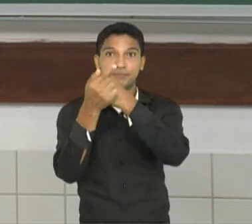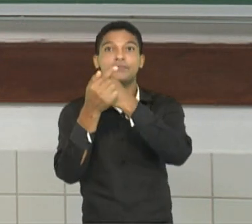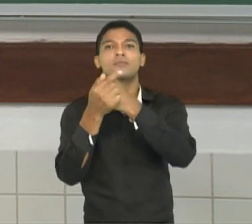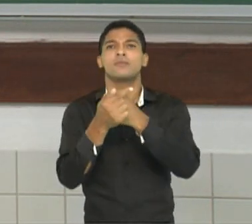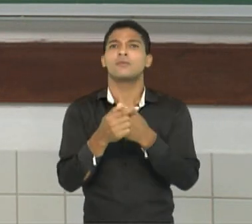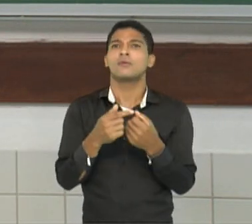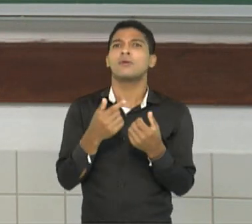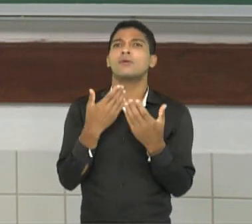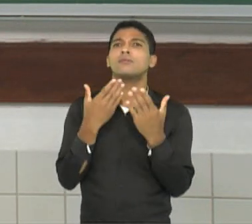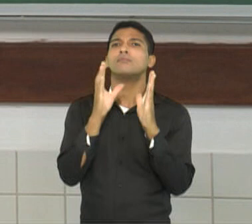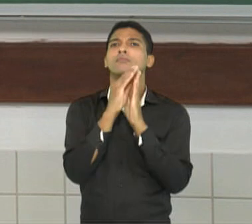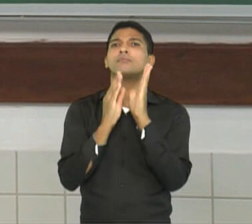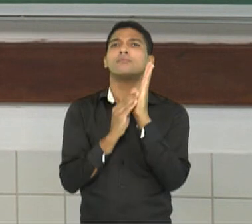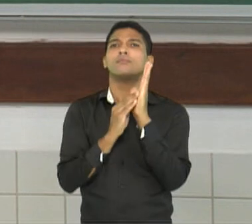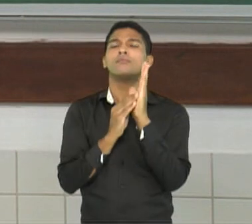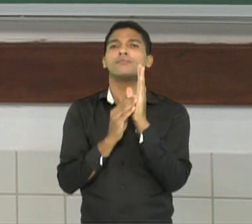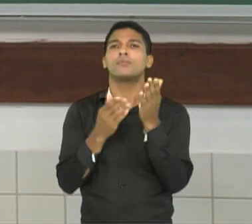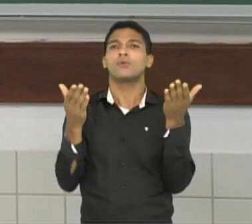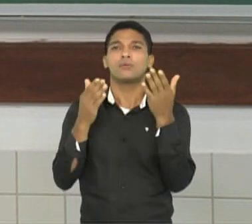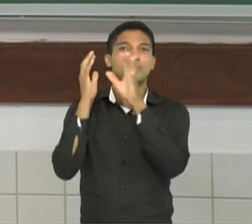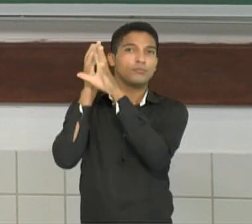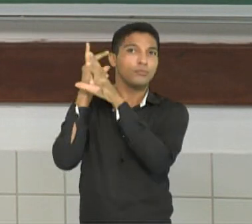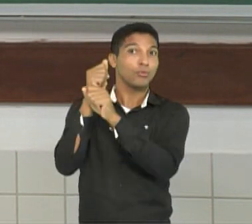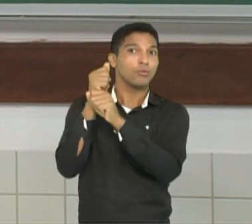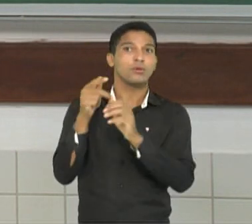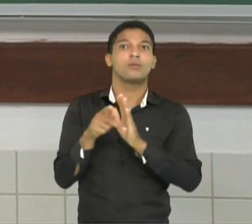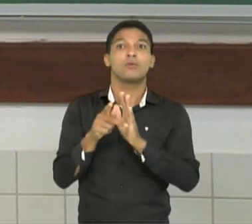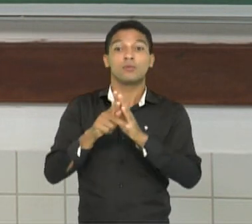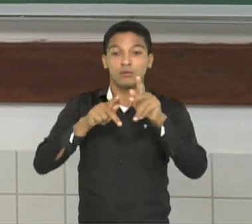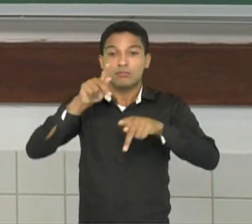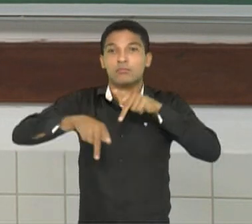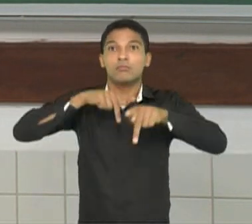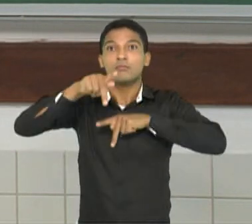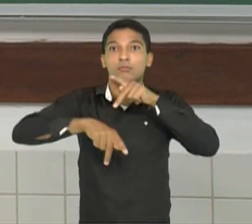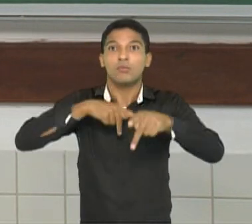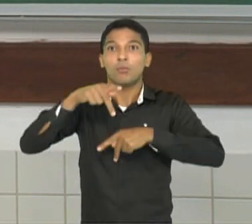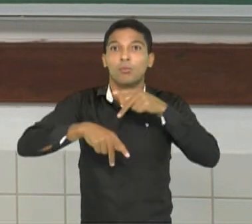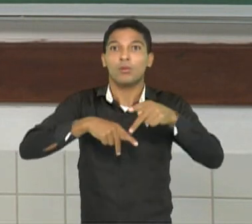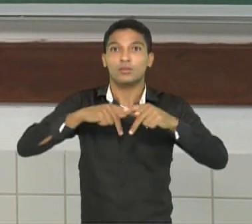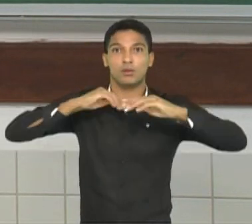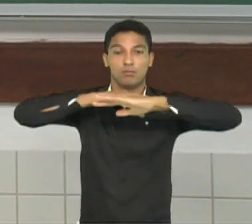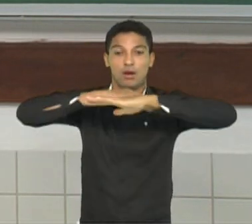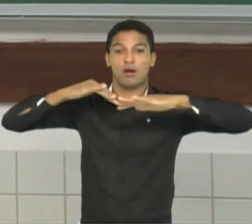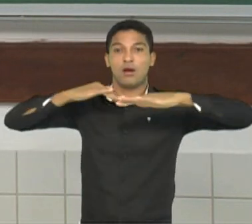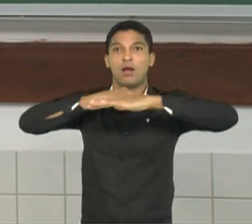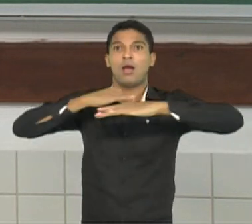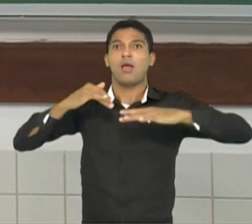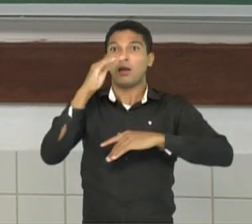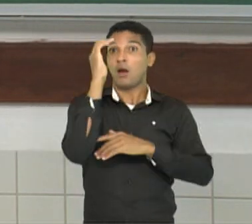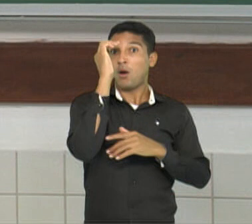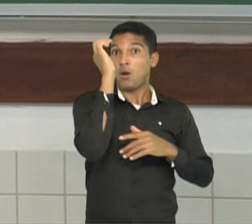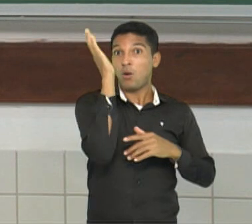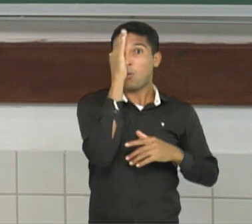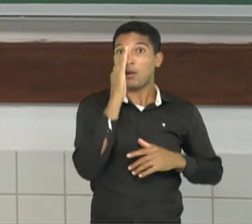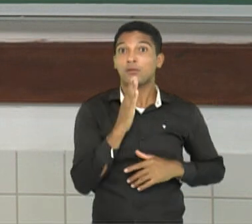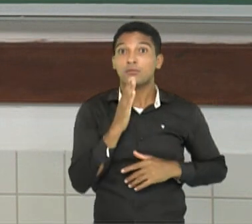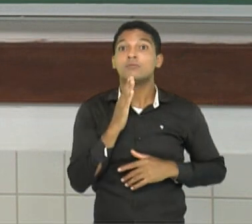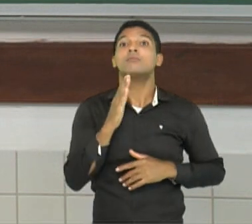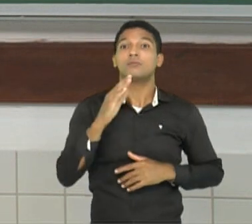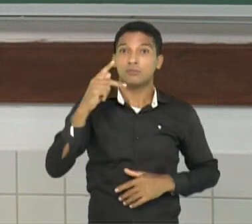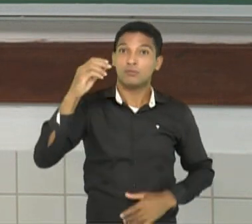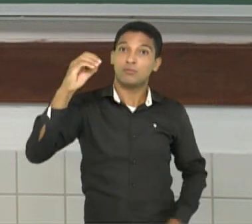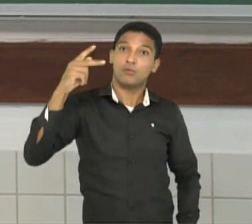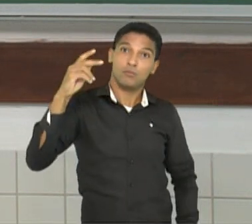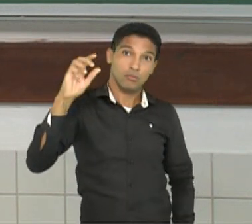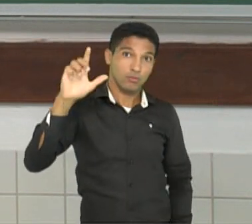hoje é retomar um pouquinho sobre população brasileira. Então, vamos rever alguns conceitos importantes que a gente estudou,